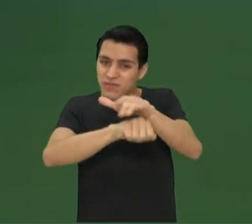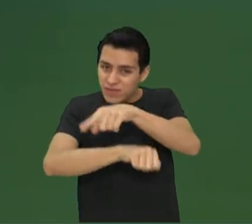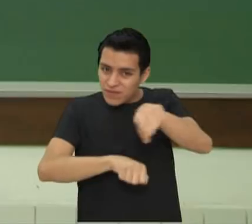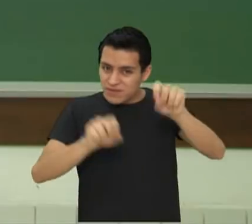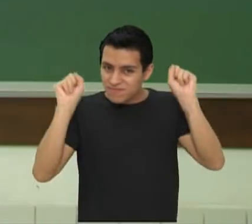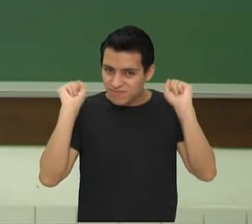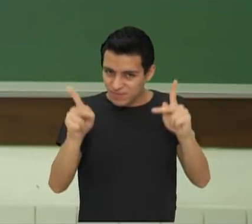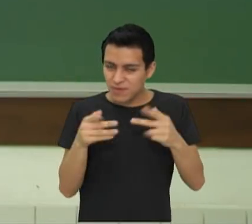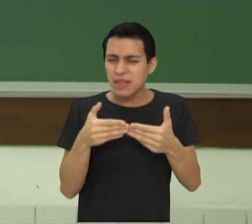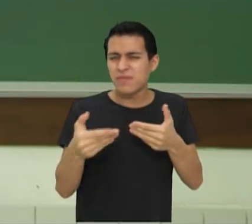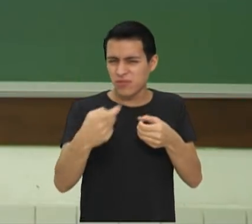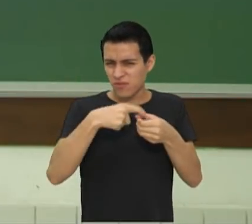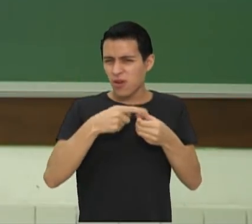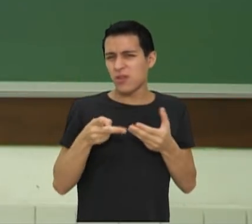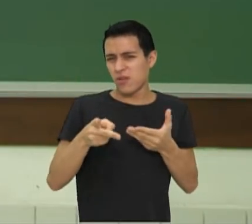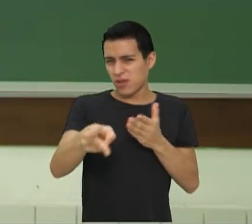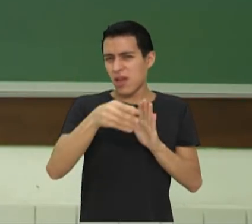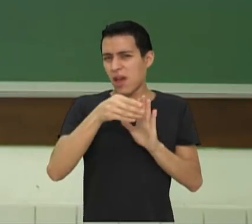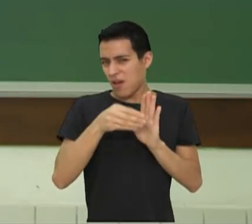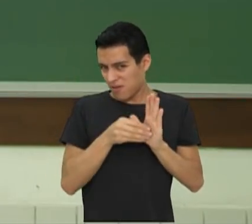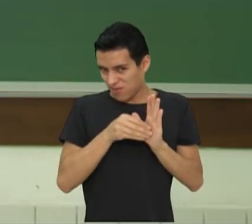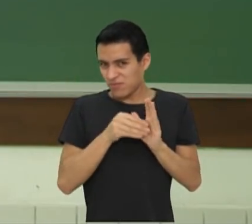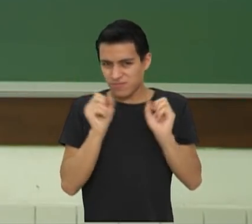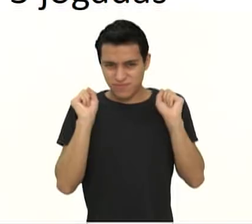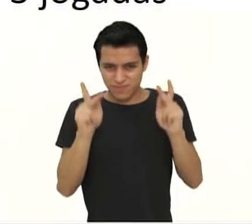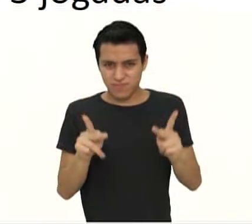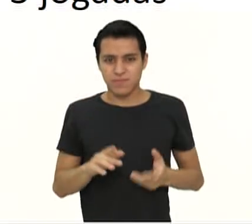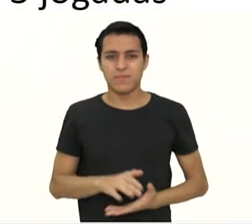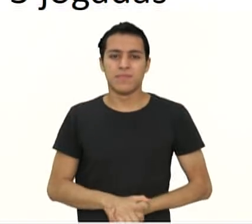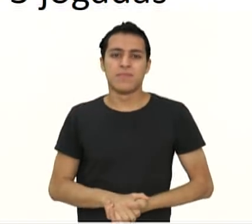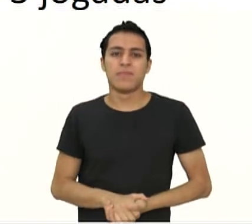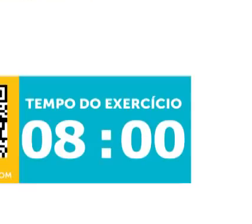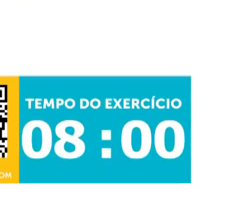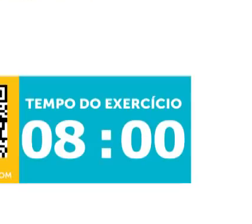continuidade nessas questões que vocês vão resolver agora.